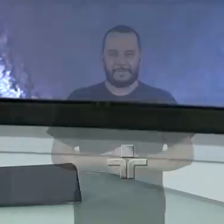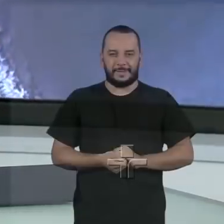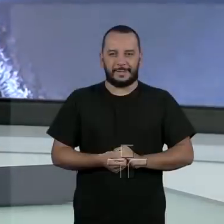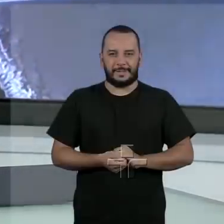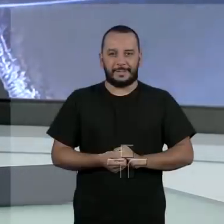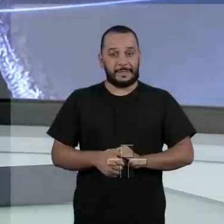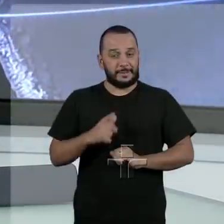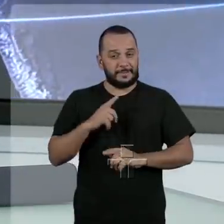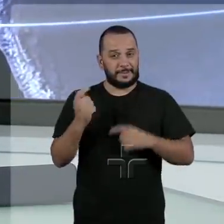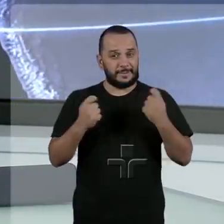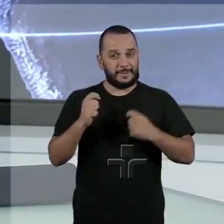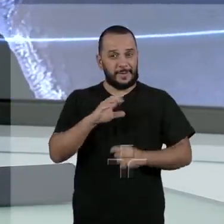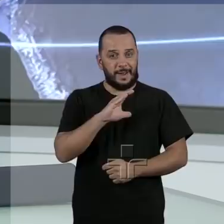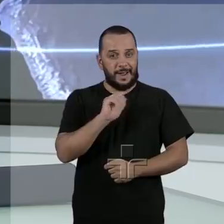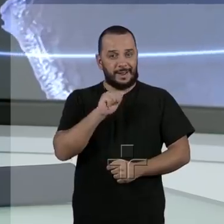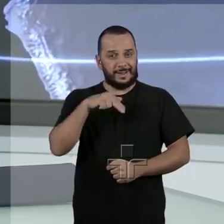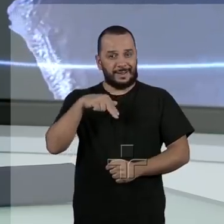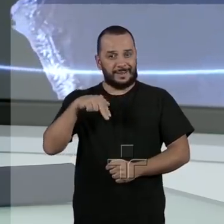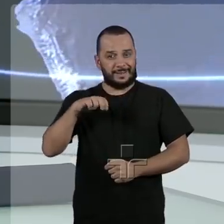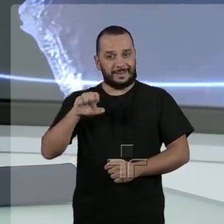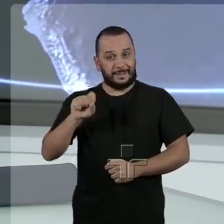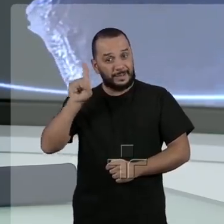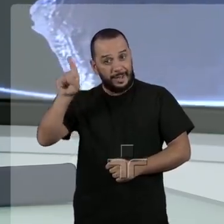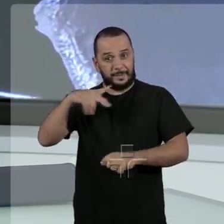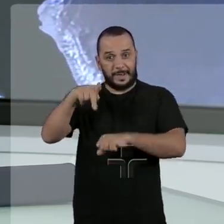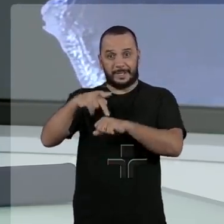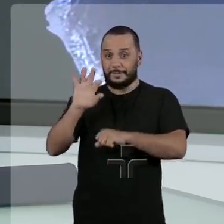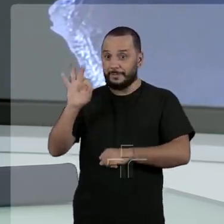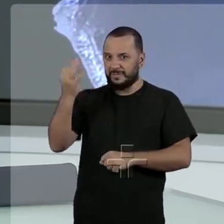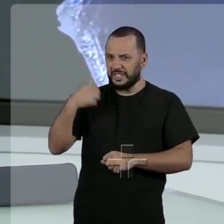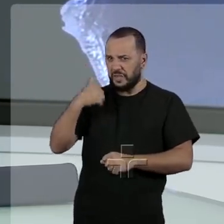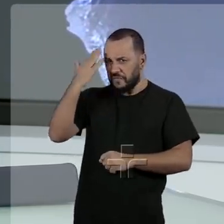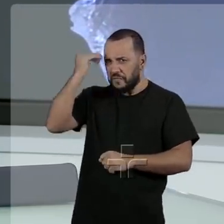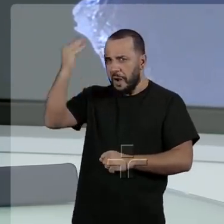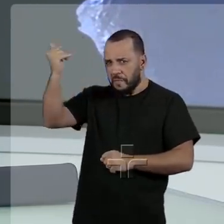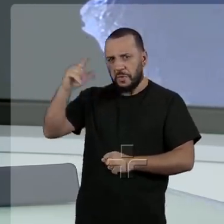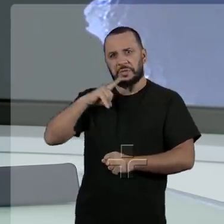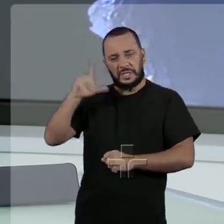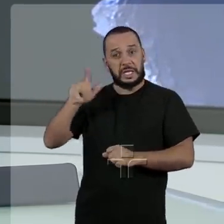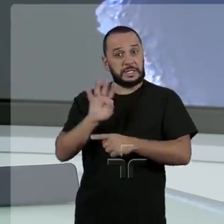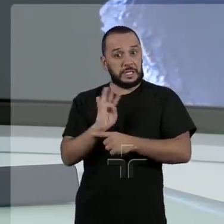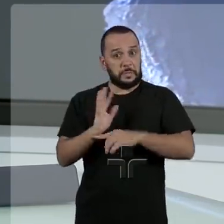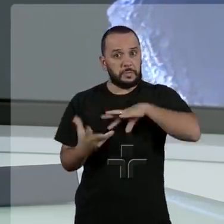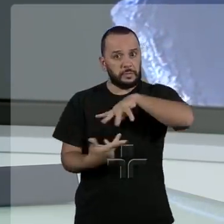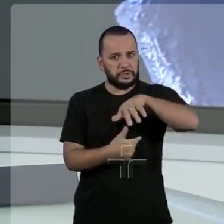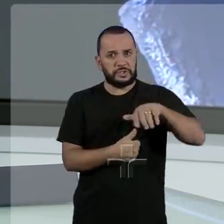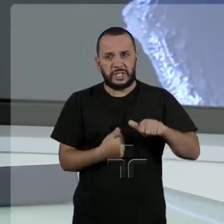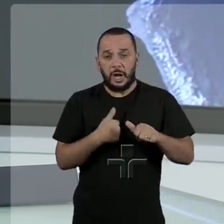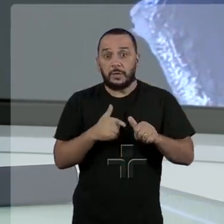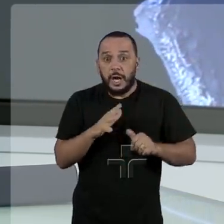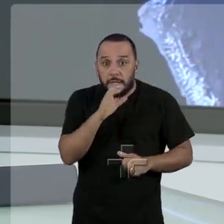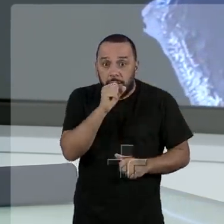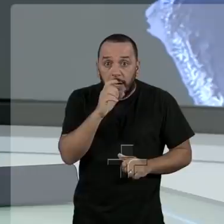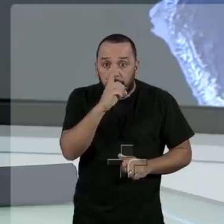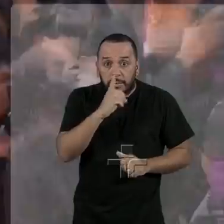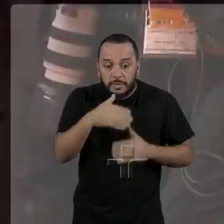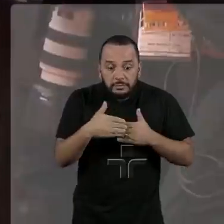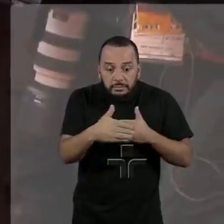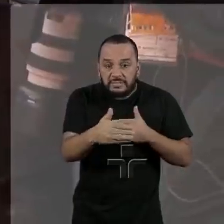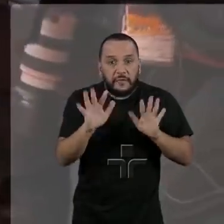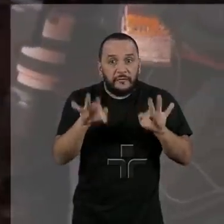O Festival de Cannes, na França, um dos mais prestigiados e famosos eventos do cinema mundial, termina neste fim de